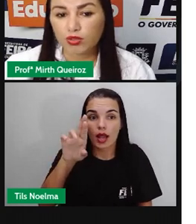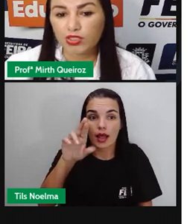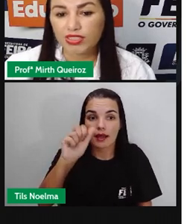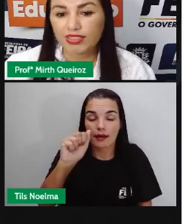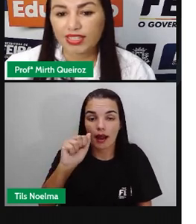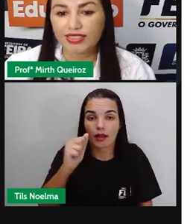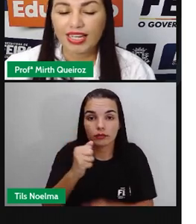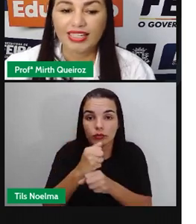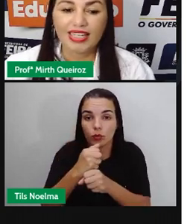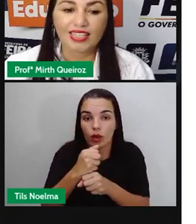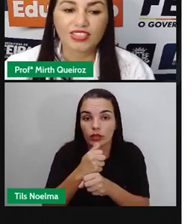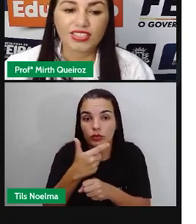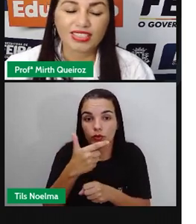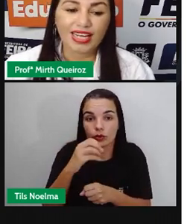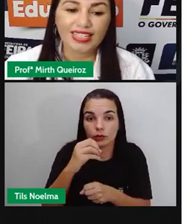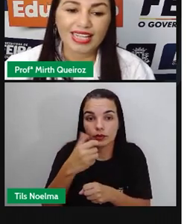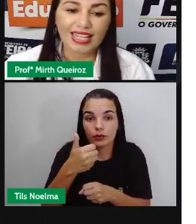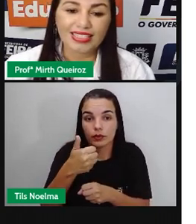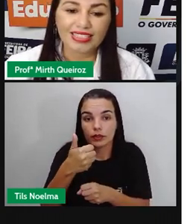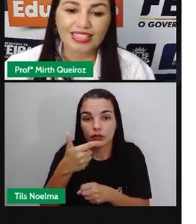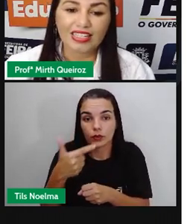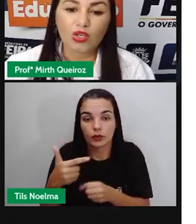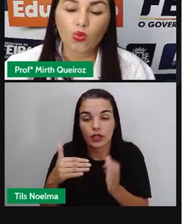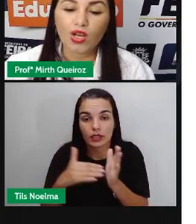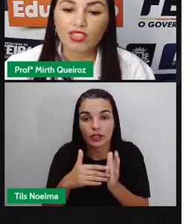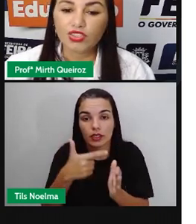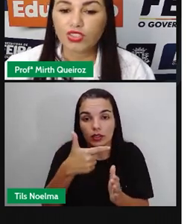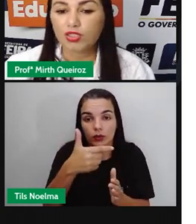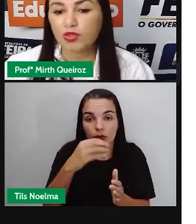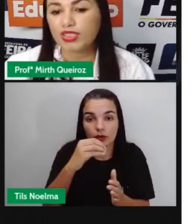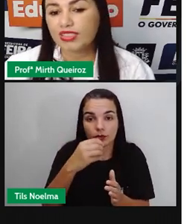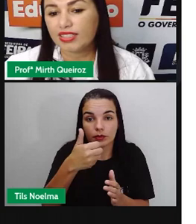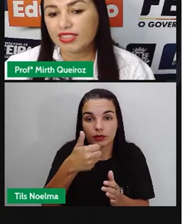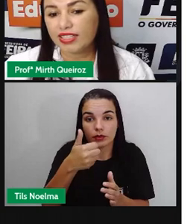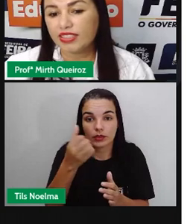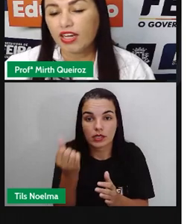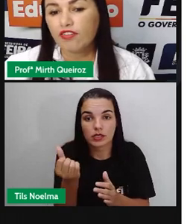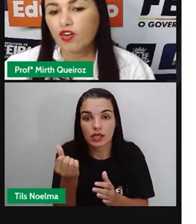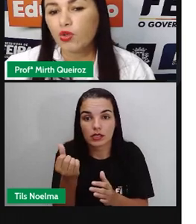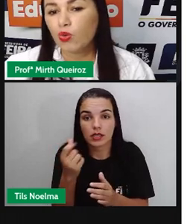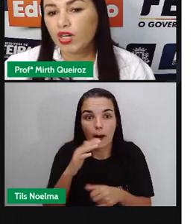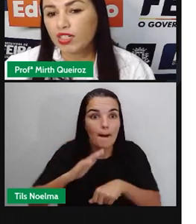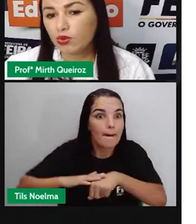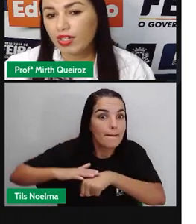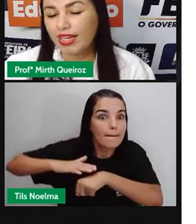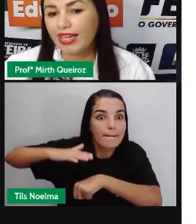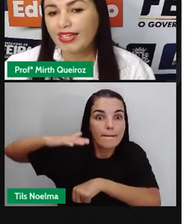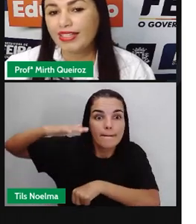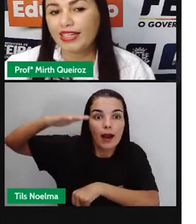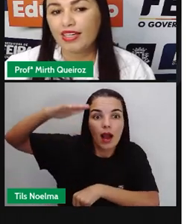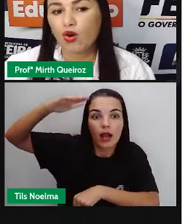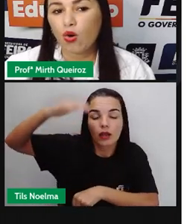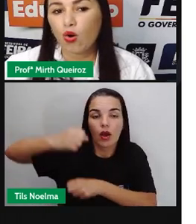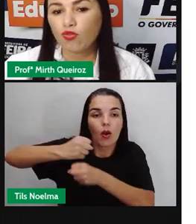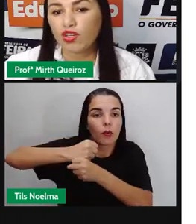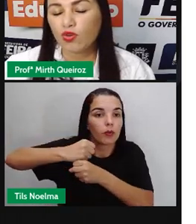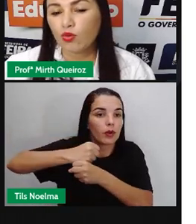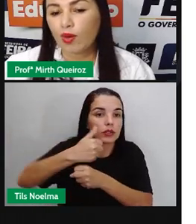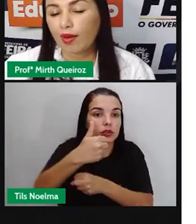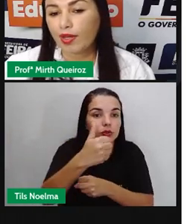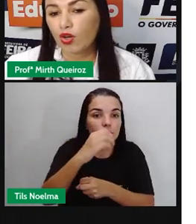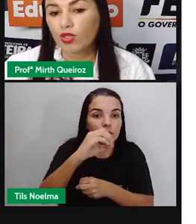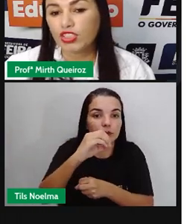de 2012/2016 Ea gente Analisa aqui que o ano de 2016 foi o ano em que